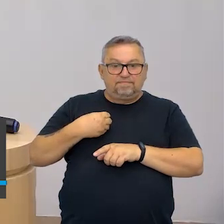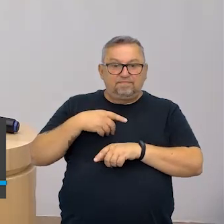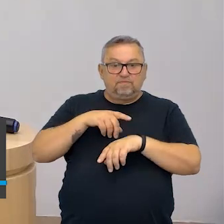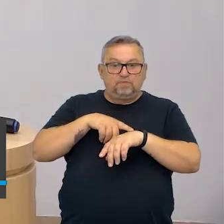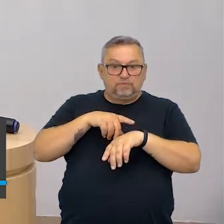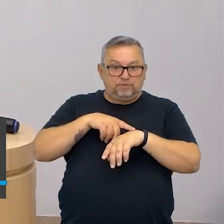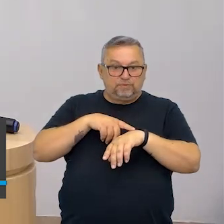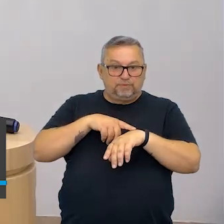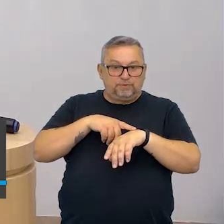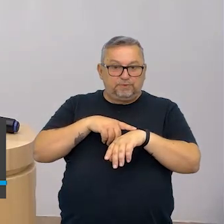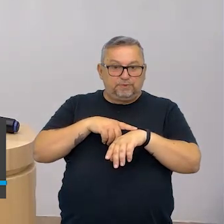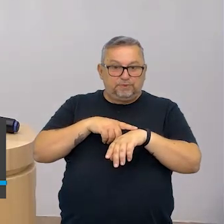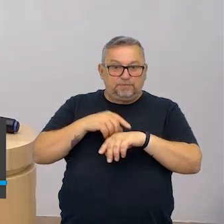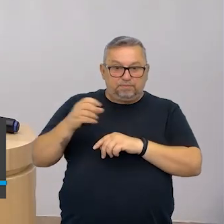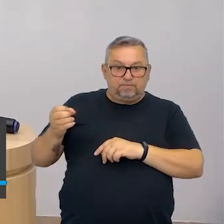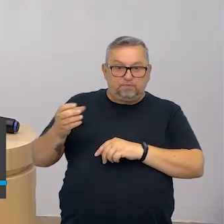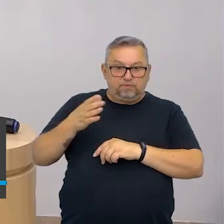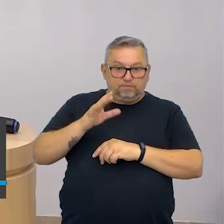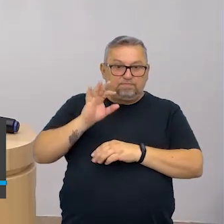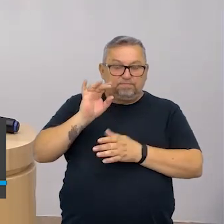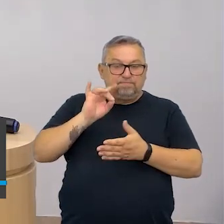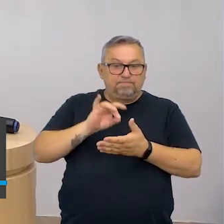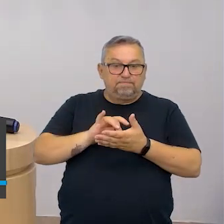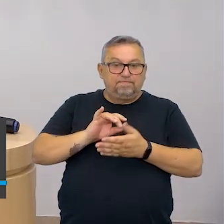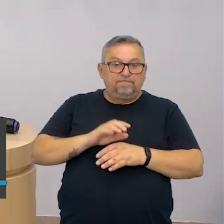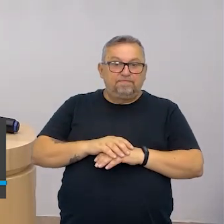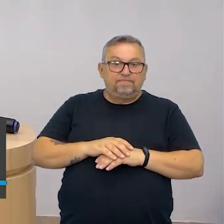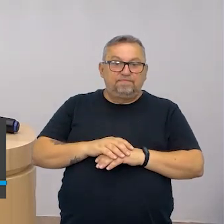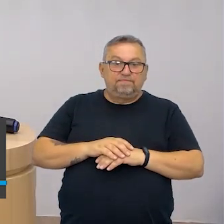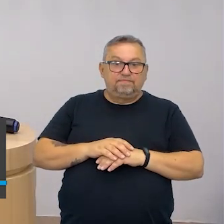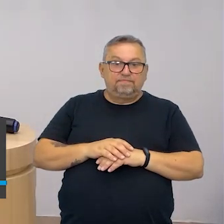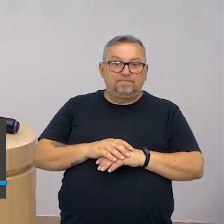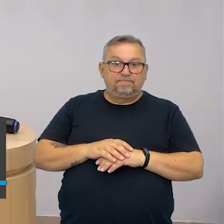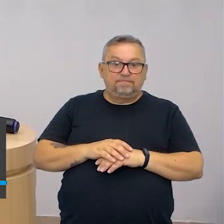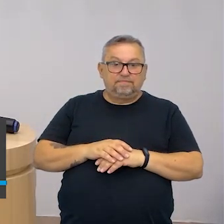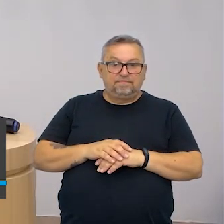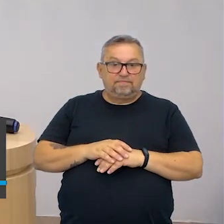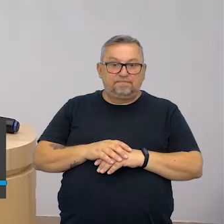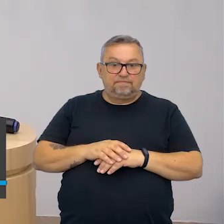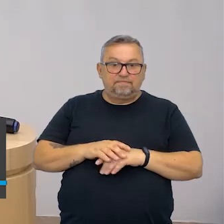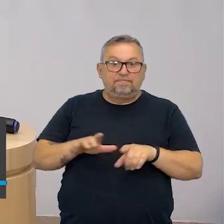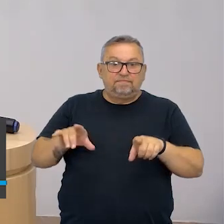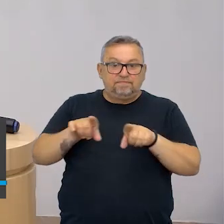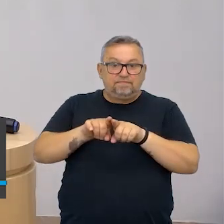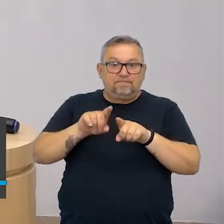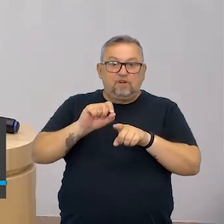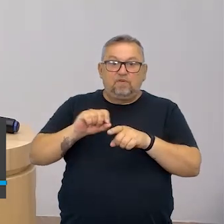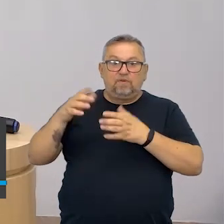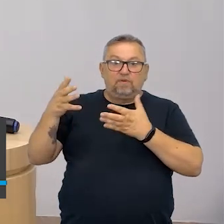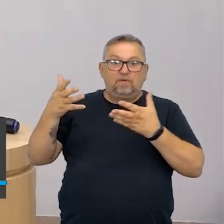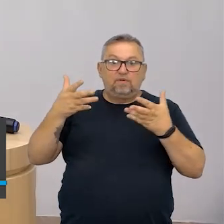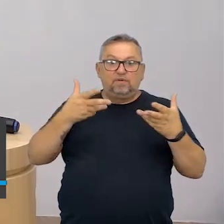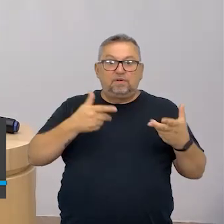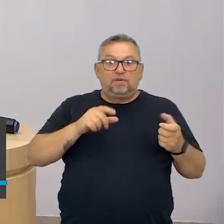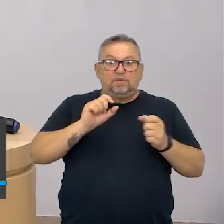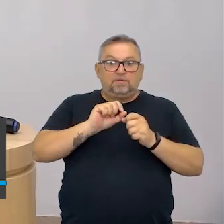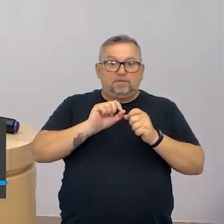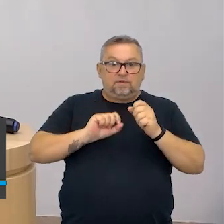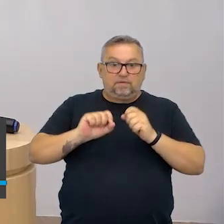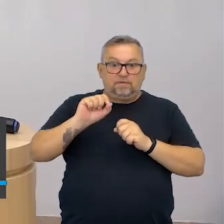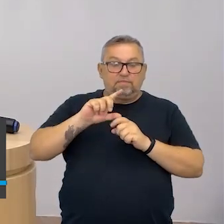período recente, na verdade. Ele foi convidado, até talvez por